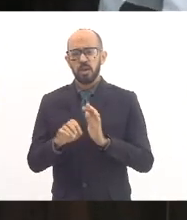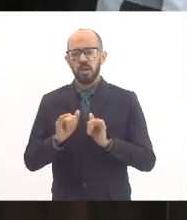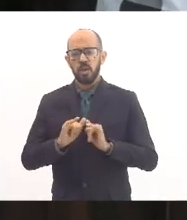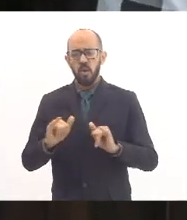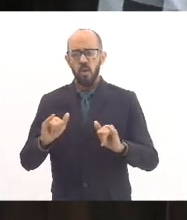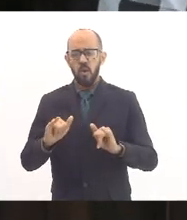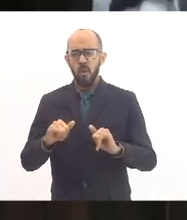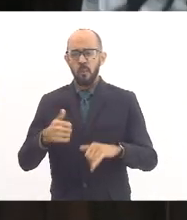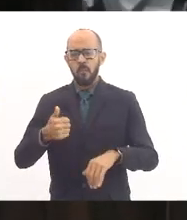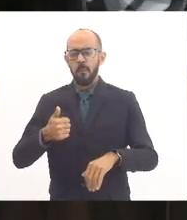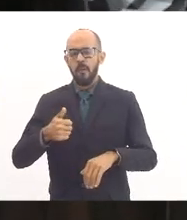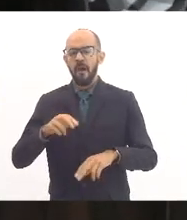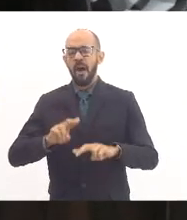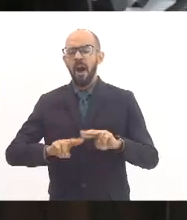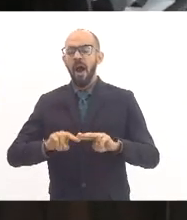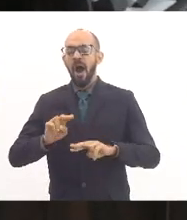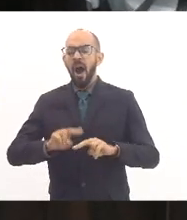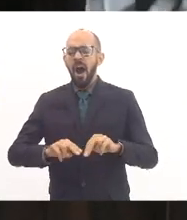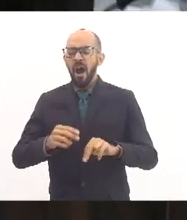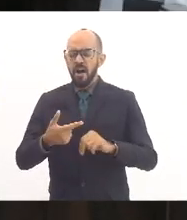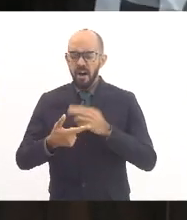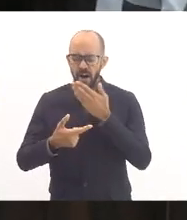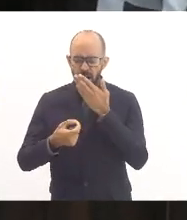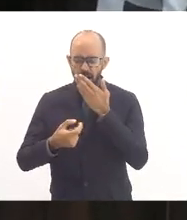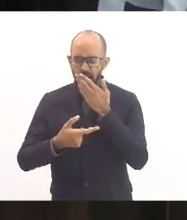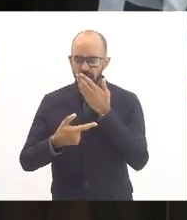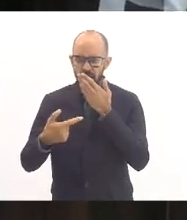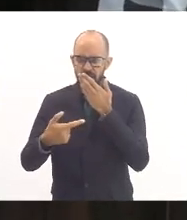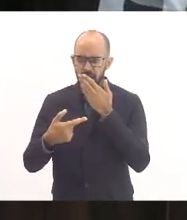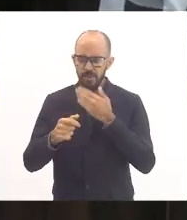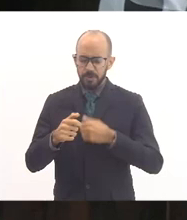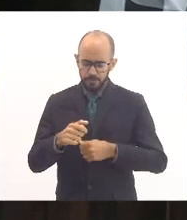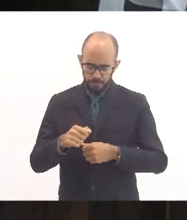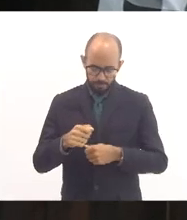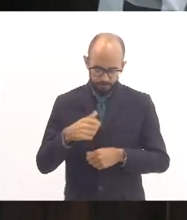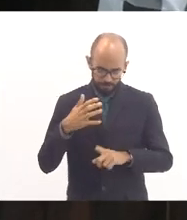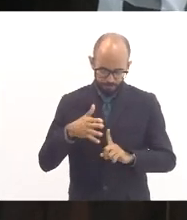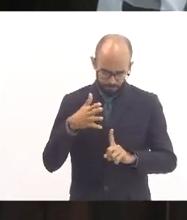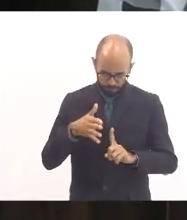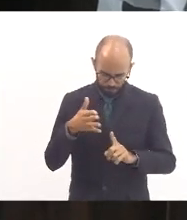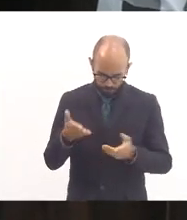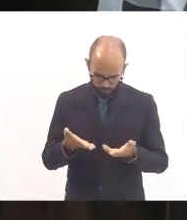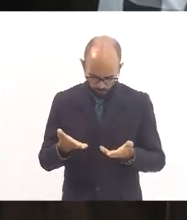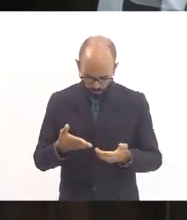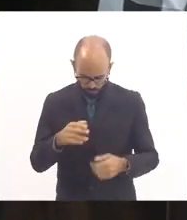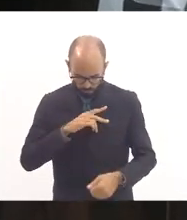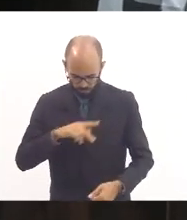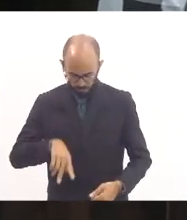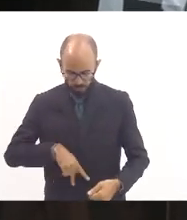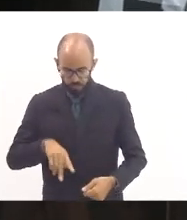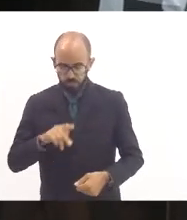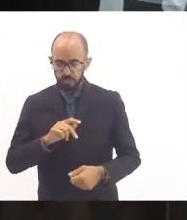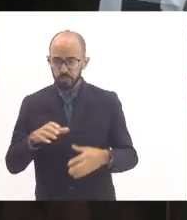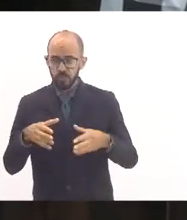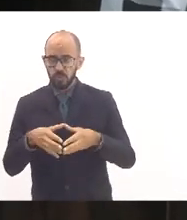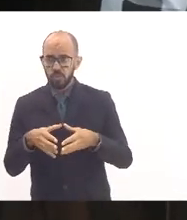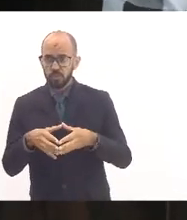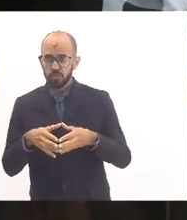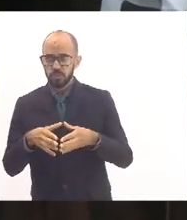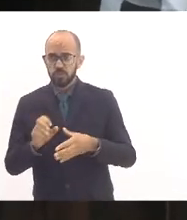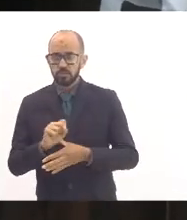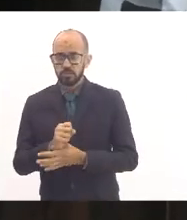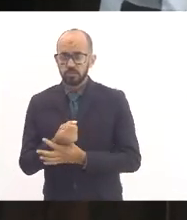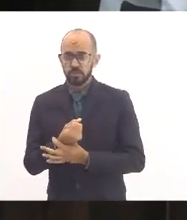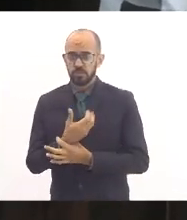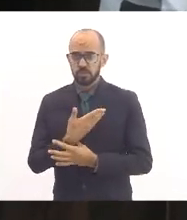no dia primeiro de junho de 2022 passa a palavra para o presidente da Comissão de